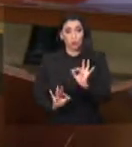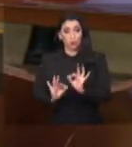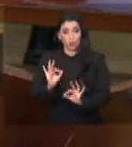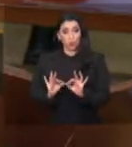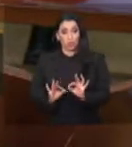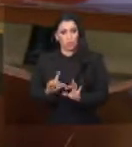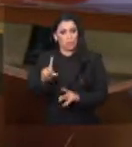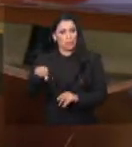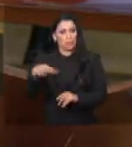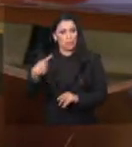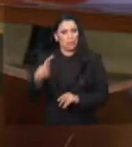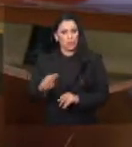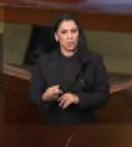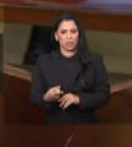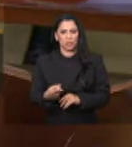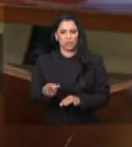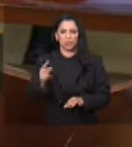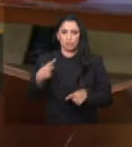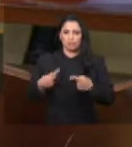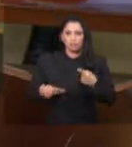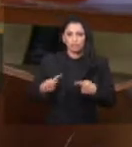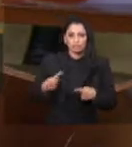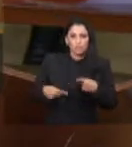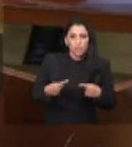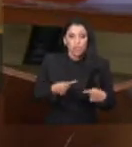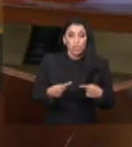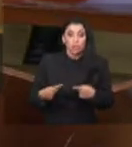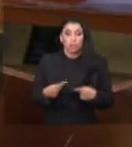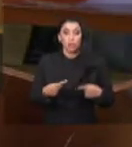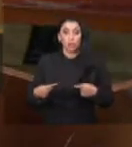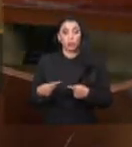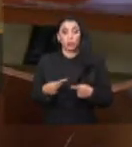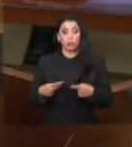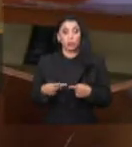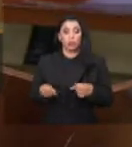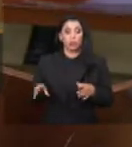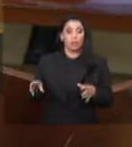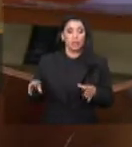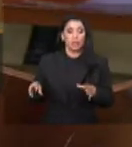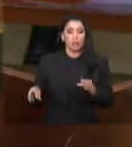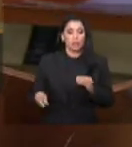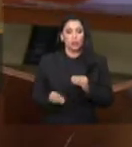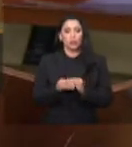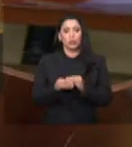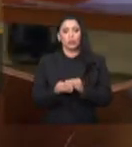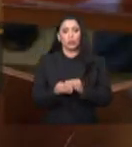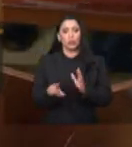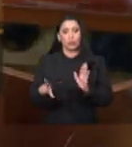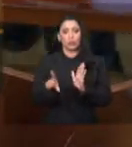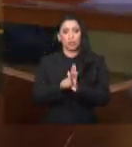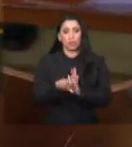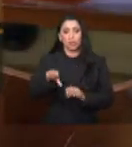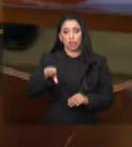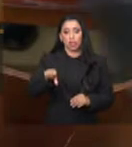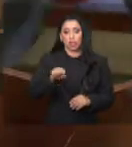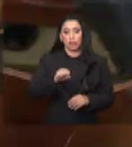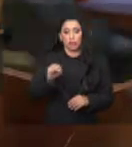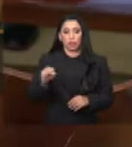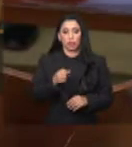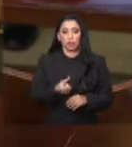depois a gente foi discutindo que veio incorporamos isso na lei na Lei